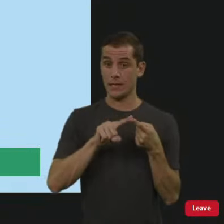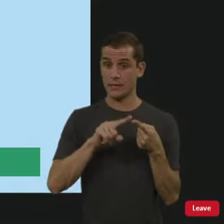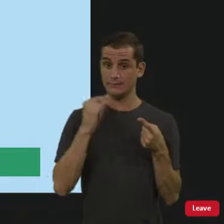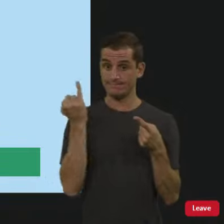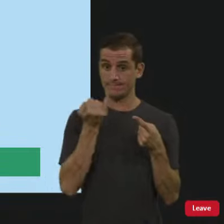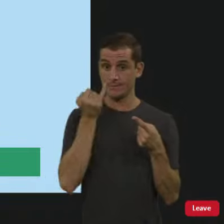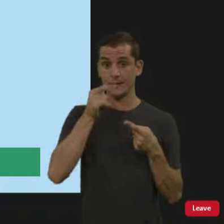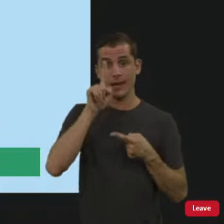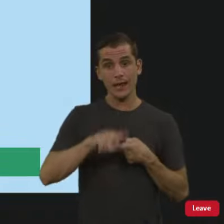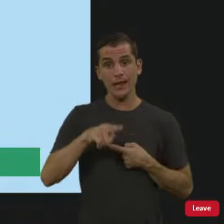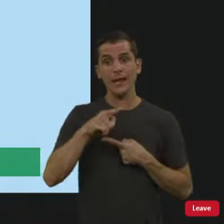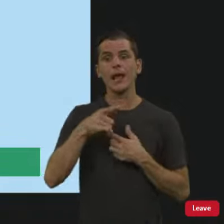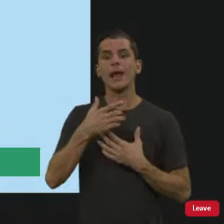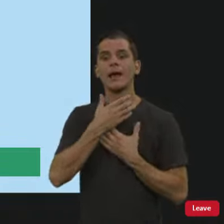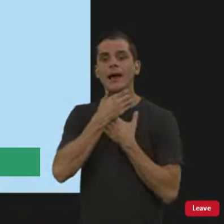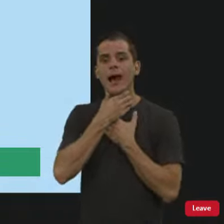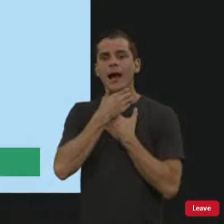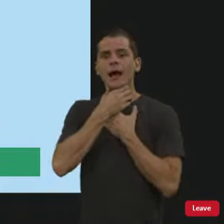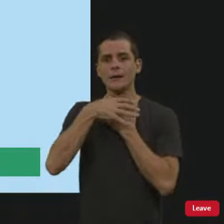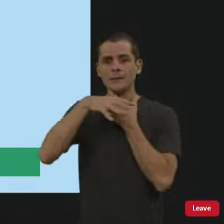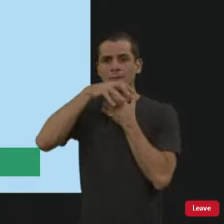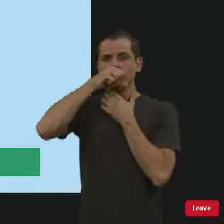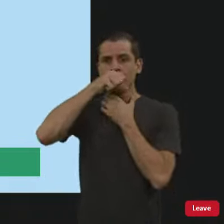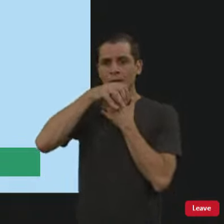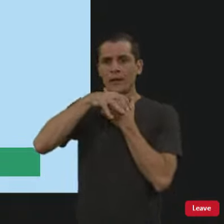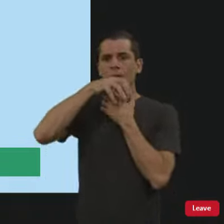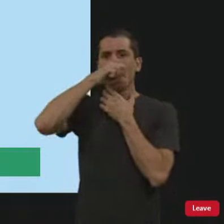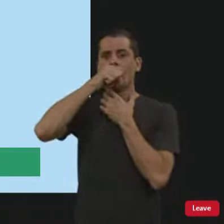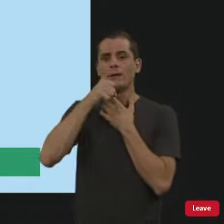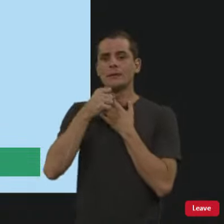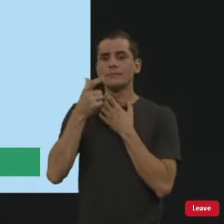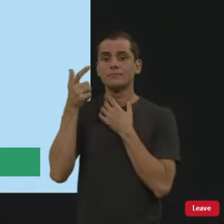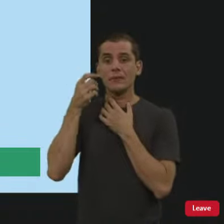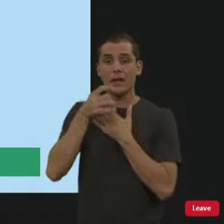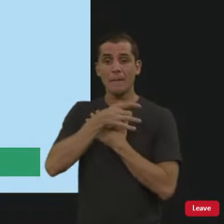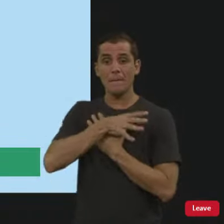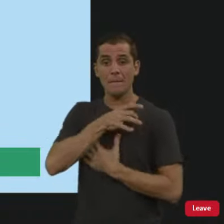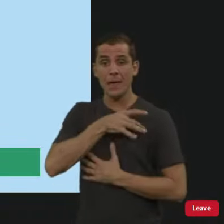asfixia. As pessoas têm medo dessa